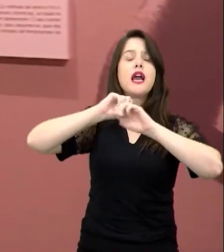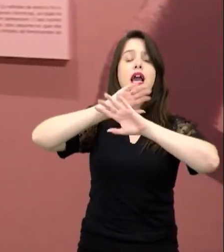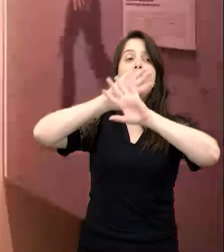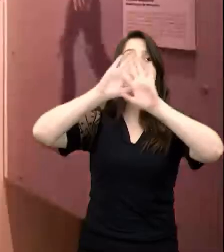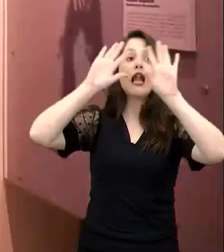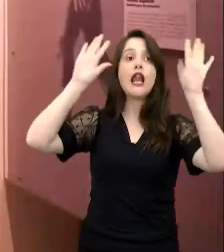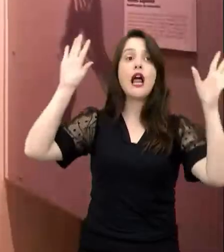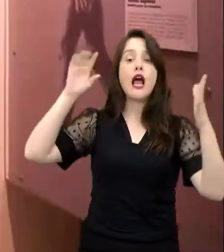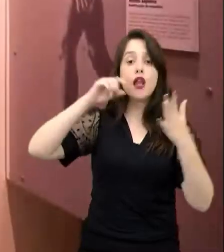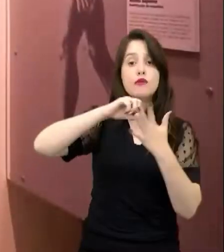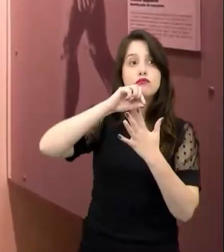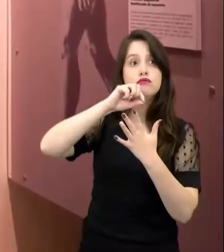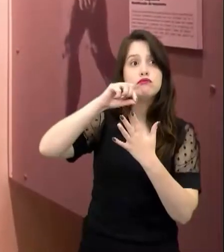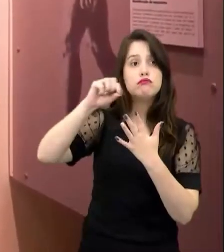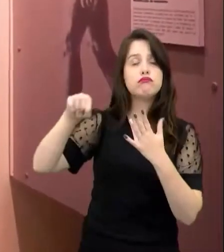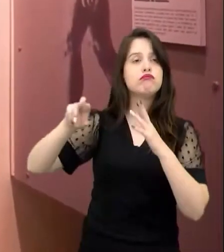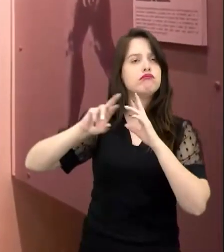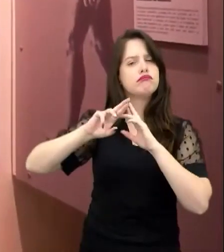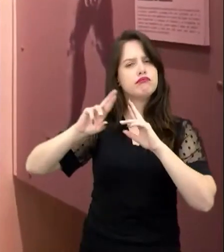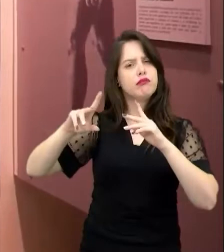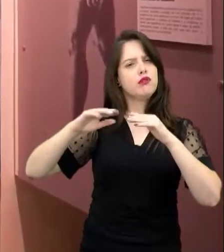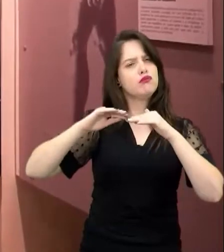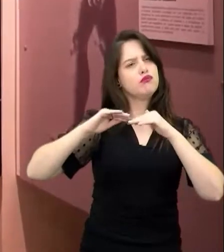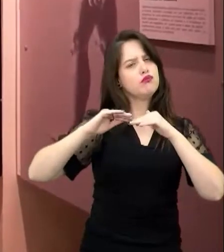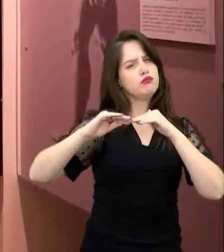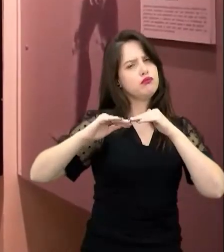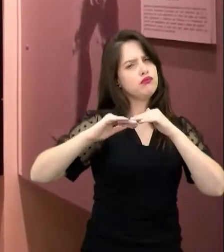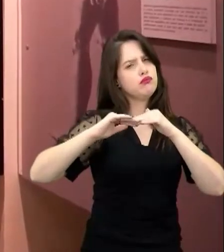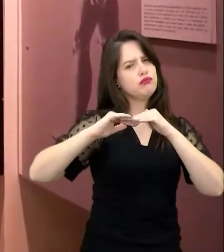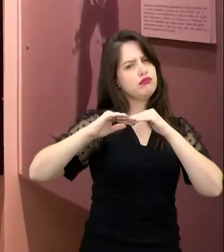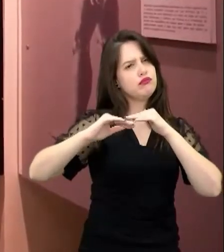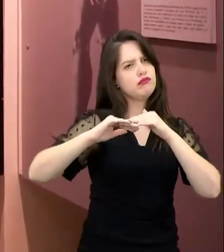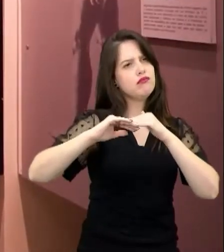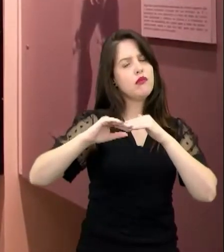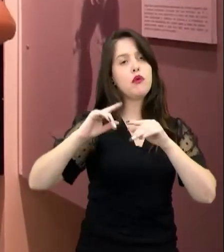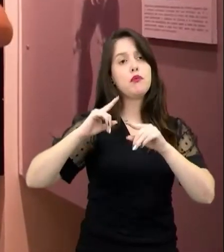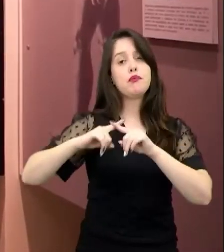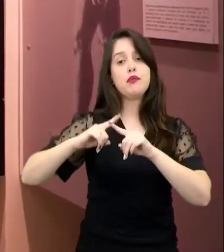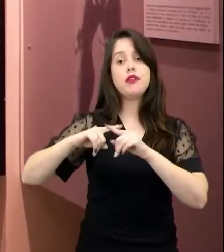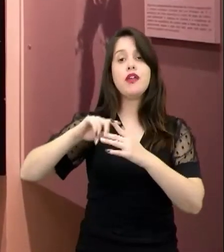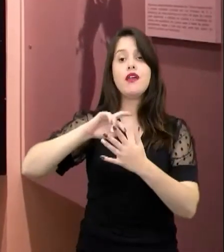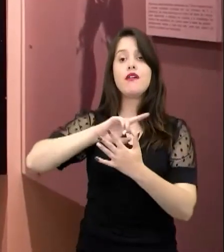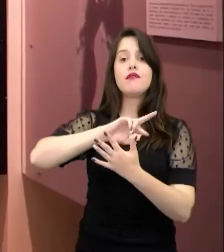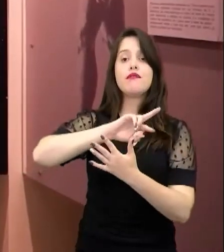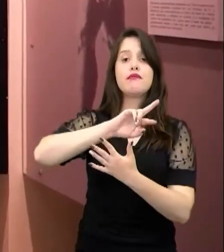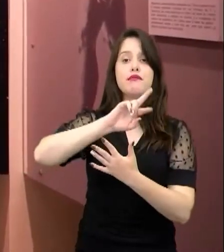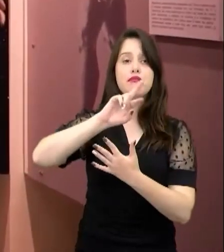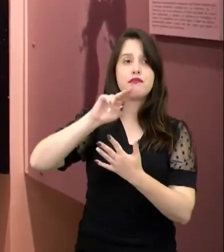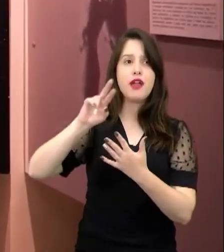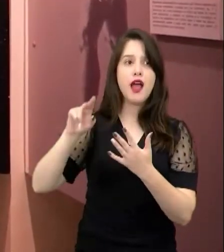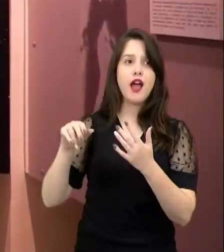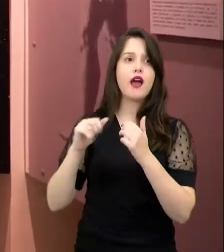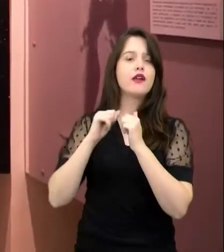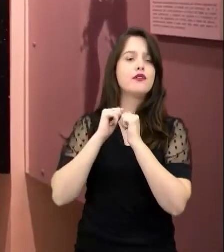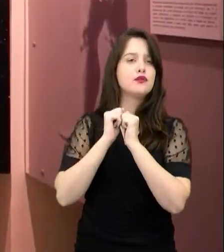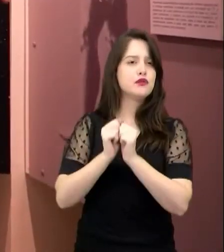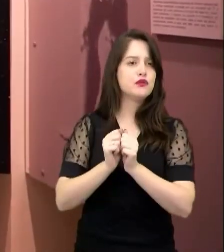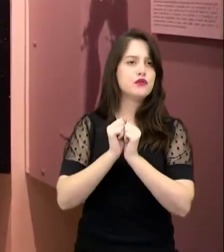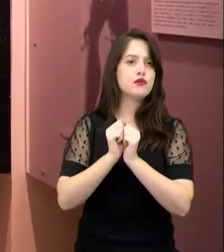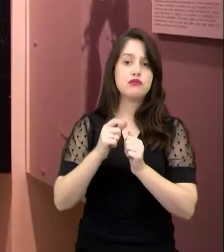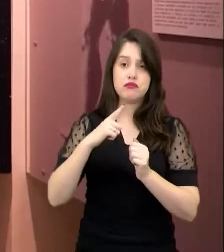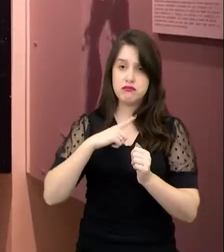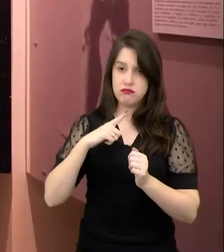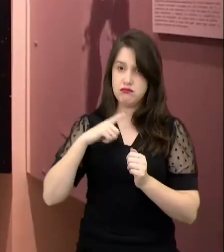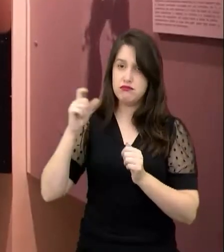diferentes. Mas não é uma linha reta e única, era um mosaico, porque muitas espécies existiram ao mesmo tempo. Então, ao mesmo tempo que já